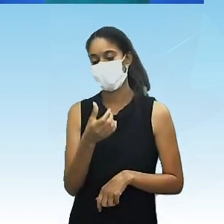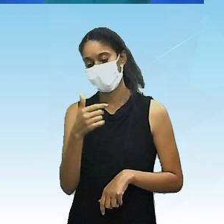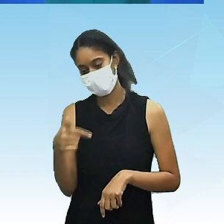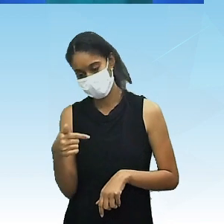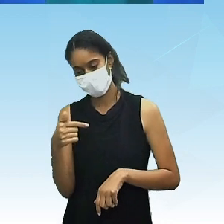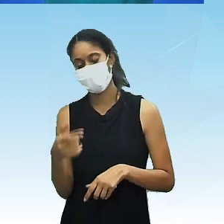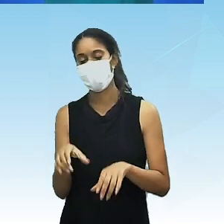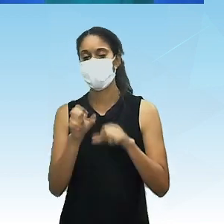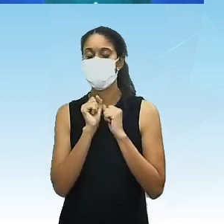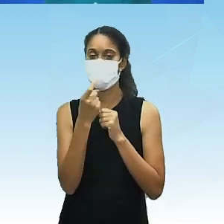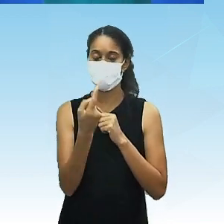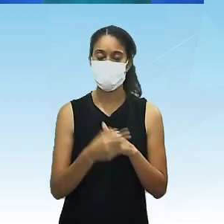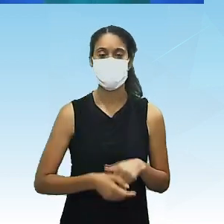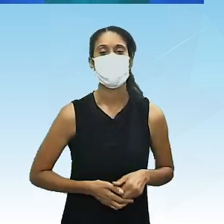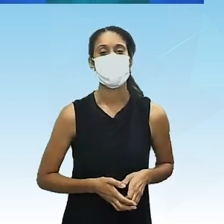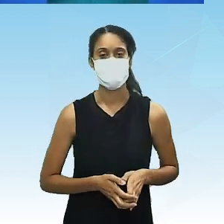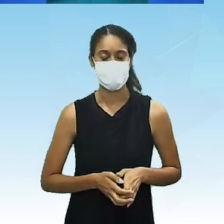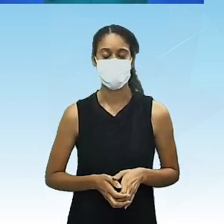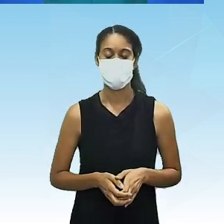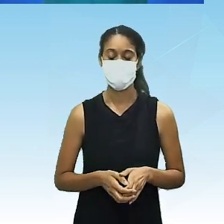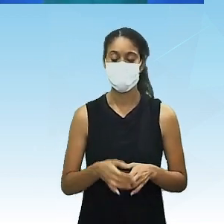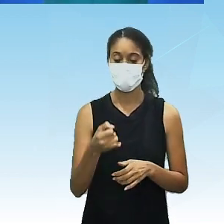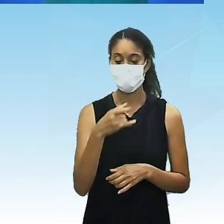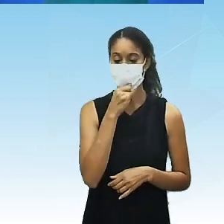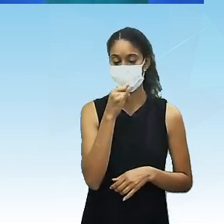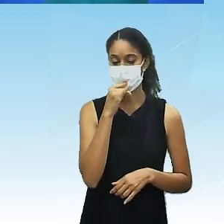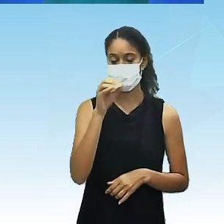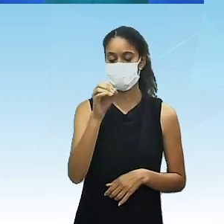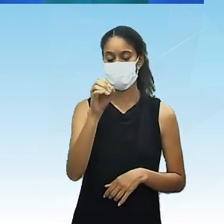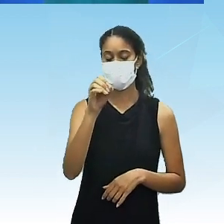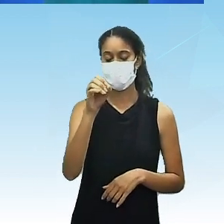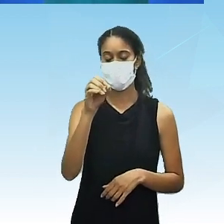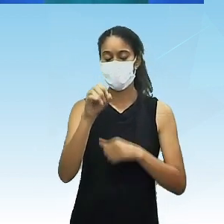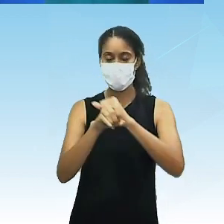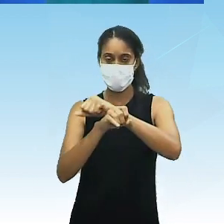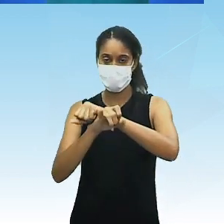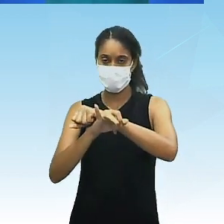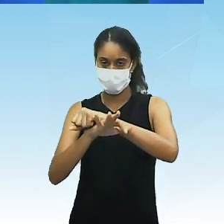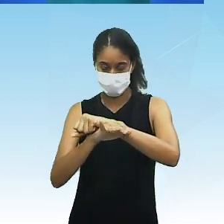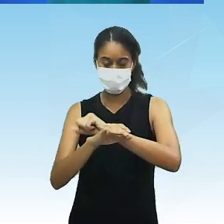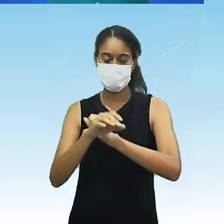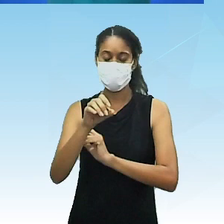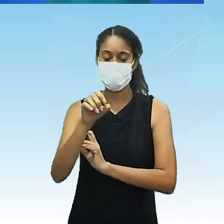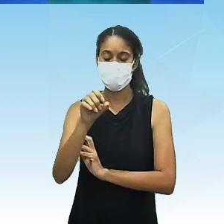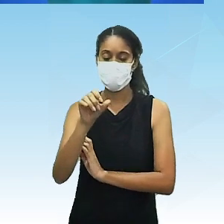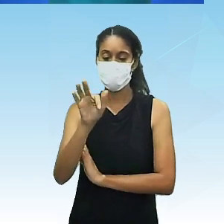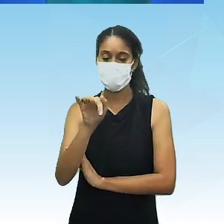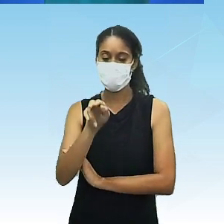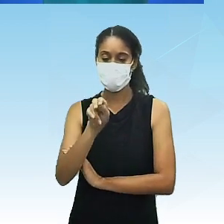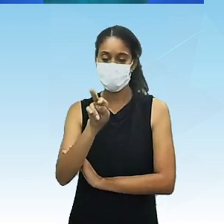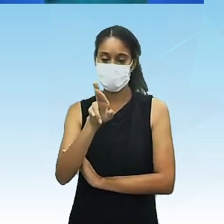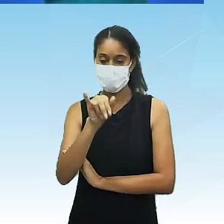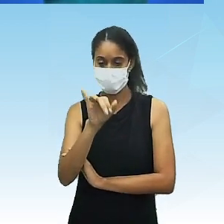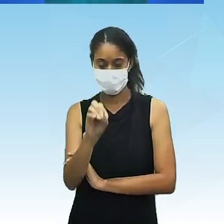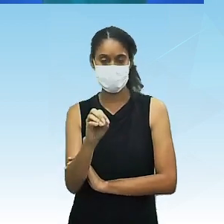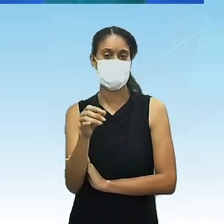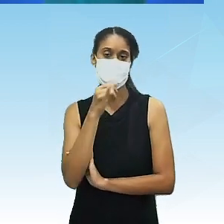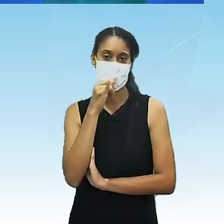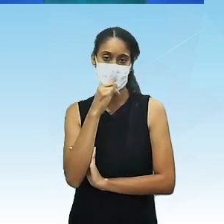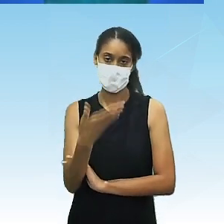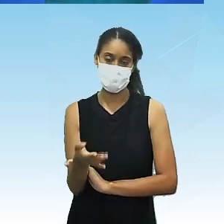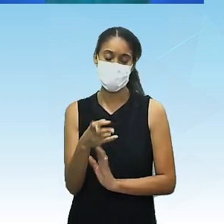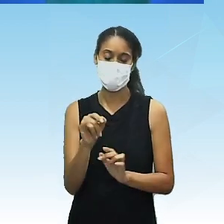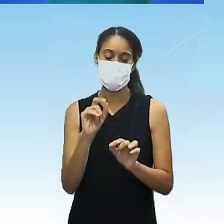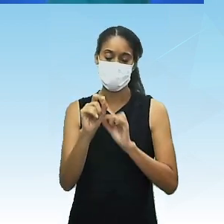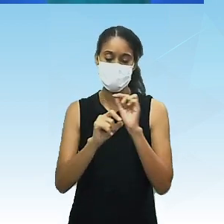da molécula, no caso do ácido sulfúrico, por exemplo, então ele vai doar a quantidade de elétrons até no máximo a família, aqui no máximo 6 ou no